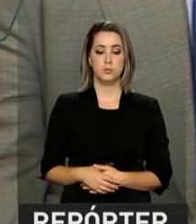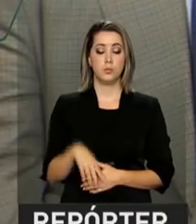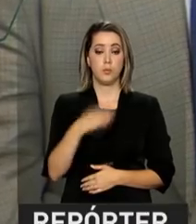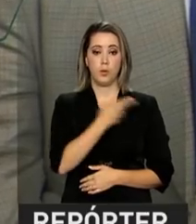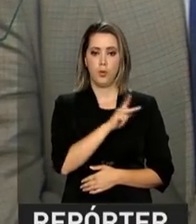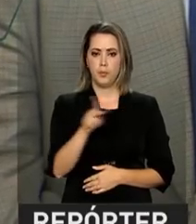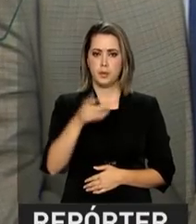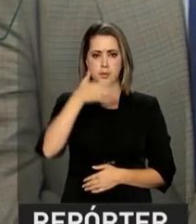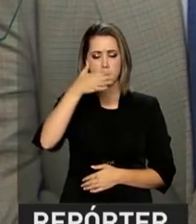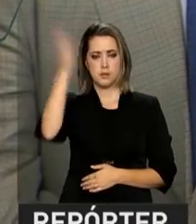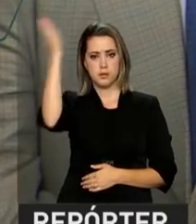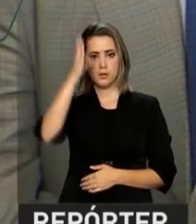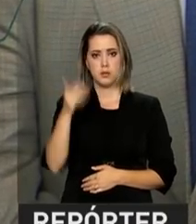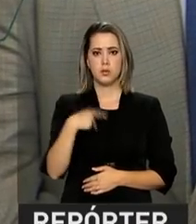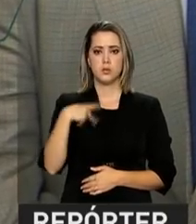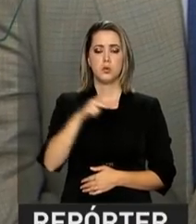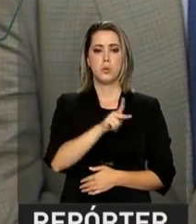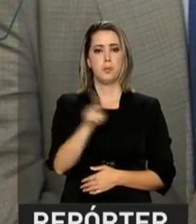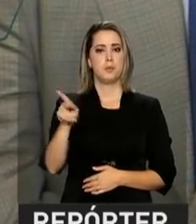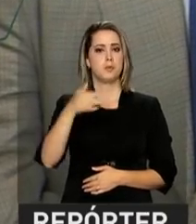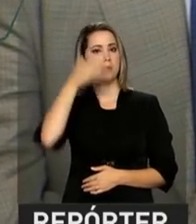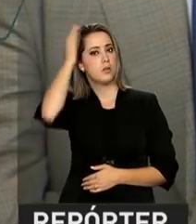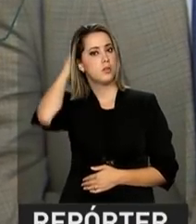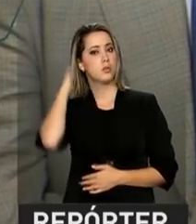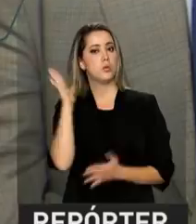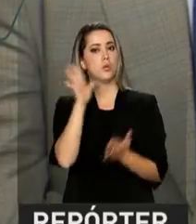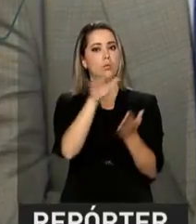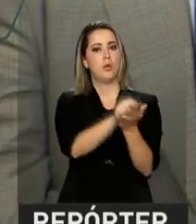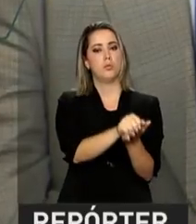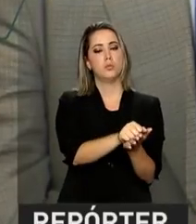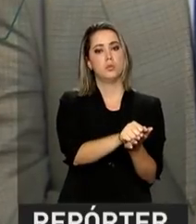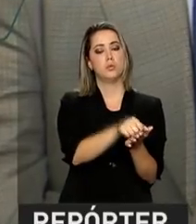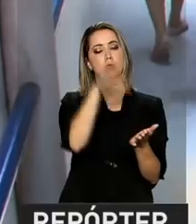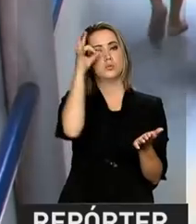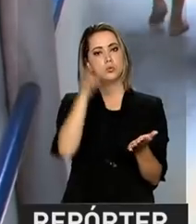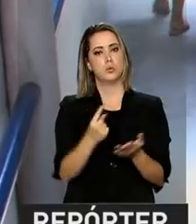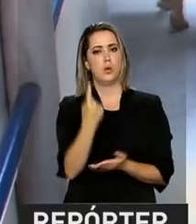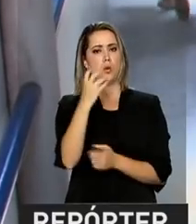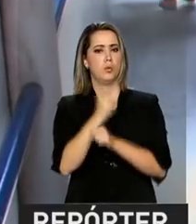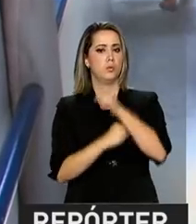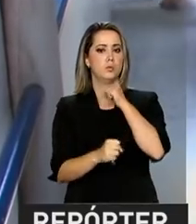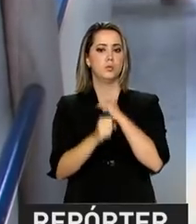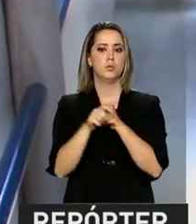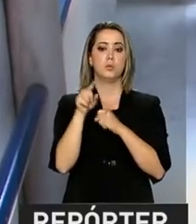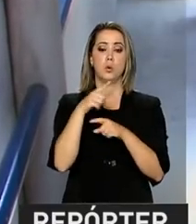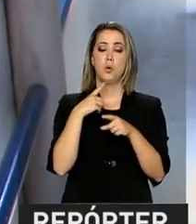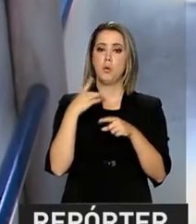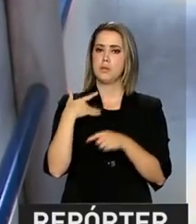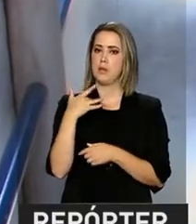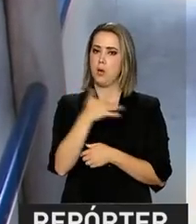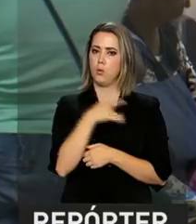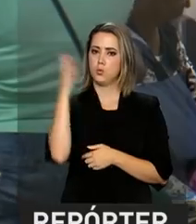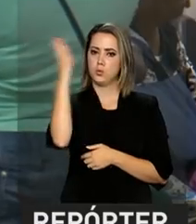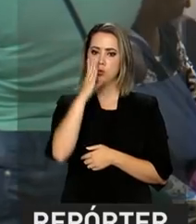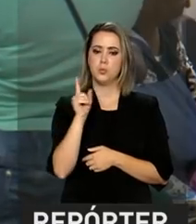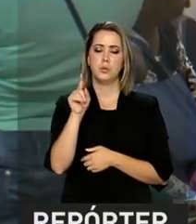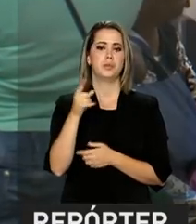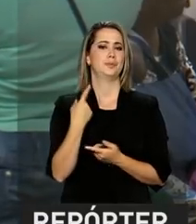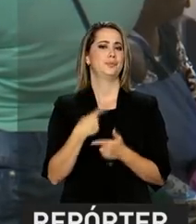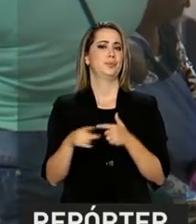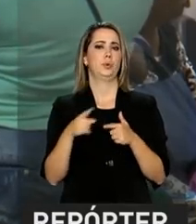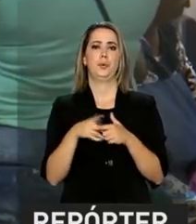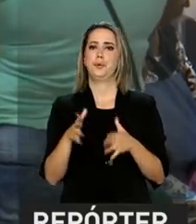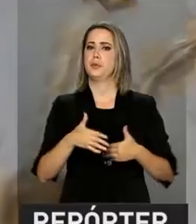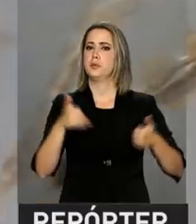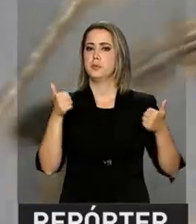Quando o presidente da República, Michel Temer, tomou posse efetiva há um ano, a situação da saúde no Brasil não era